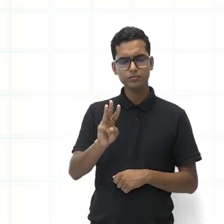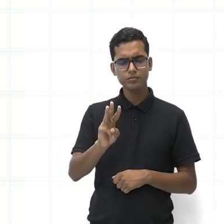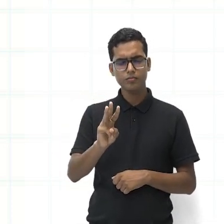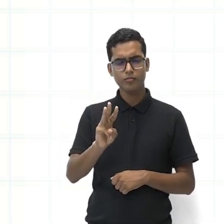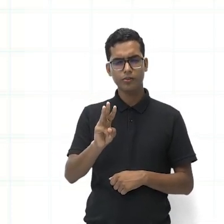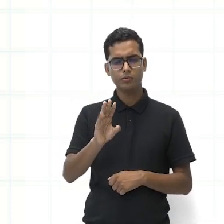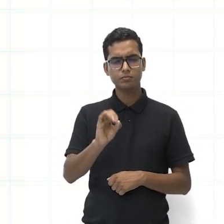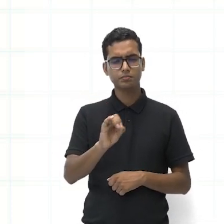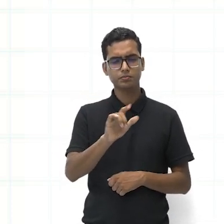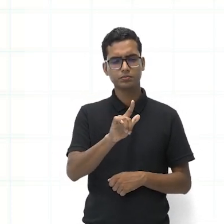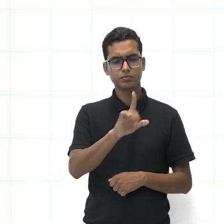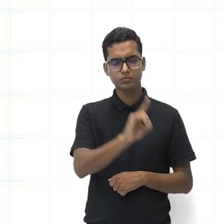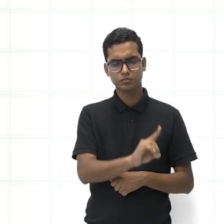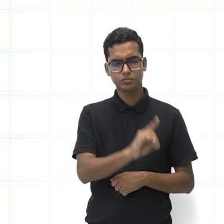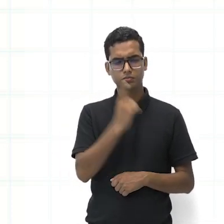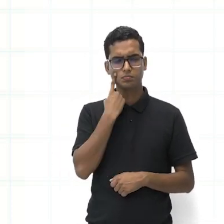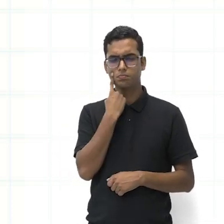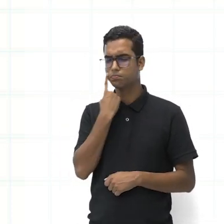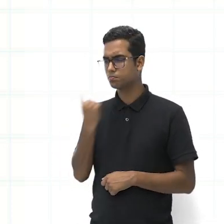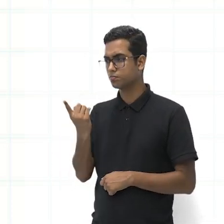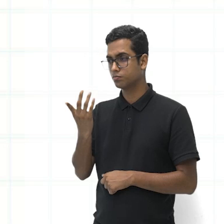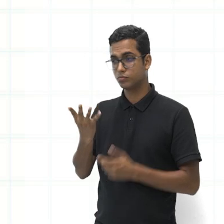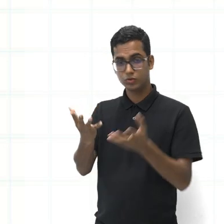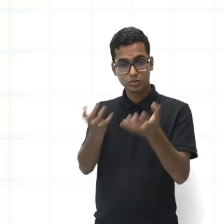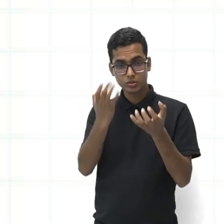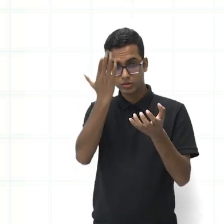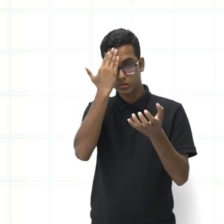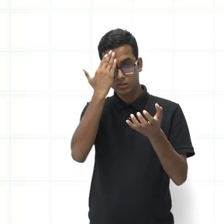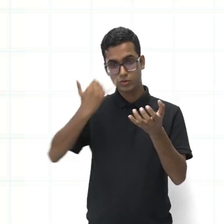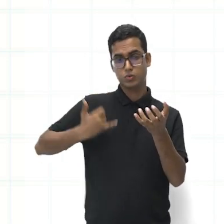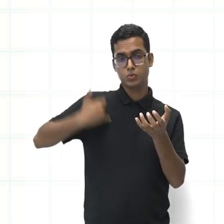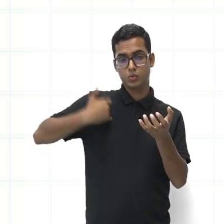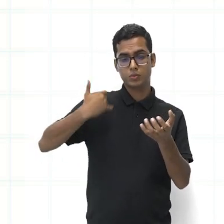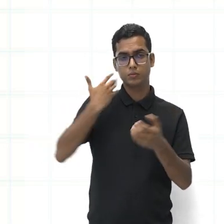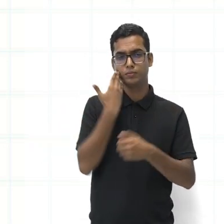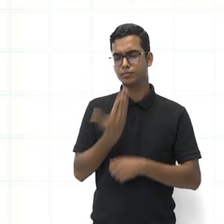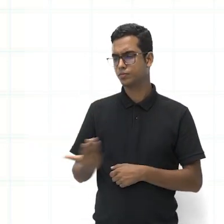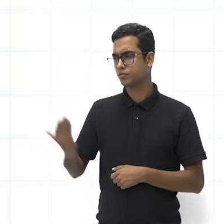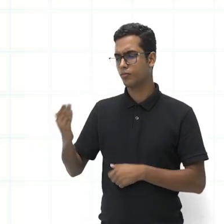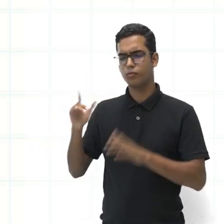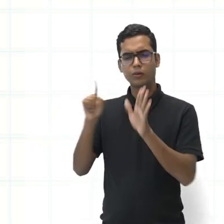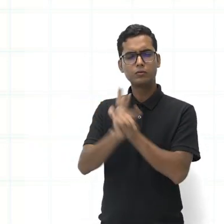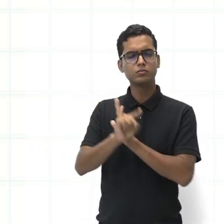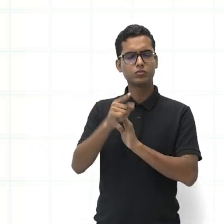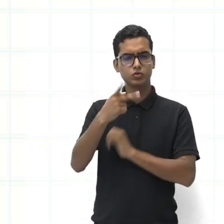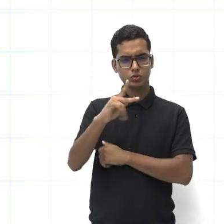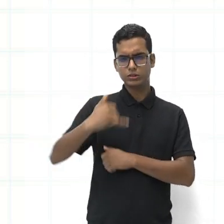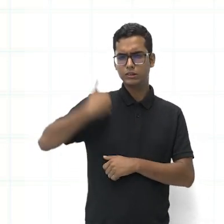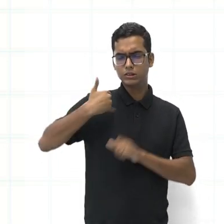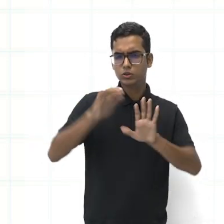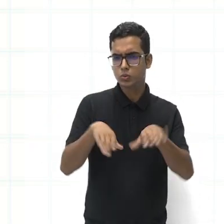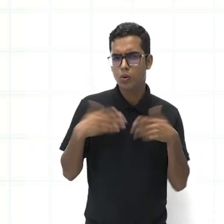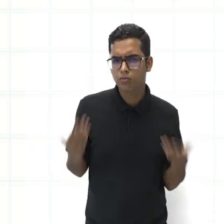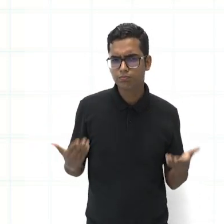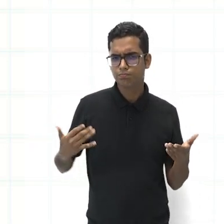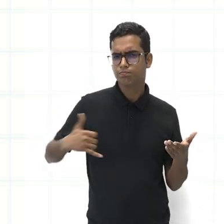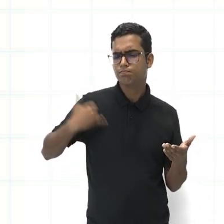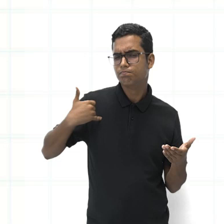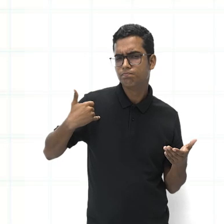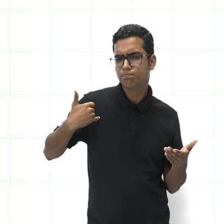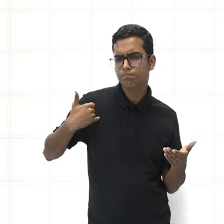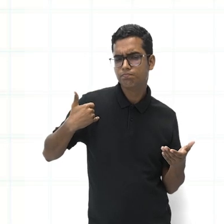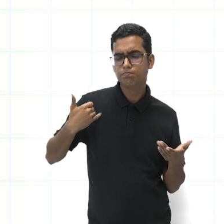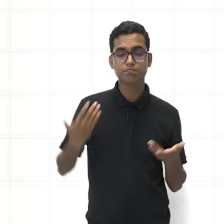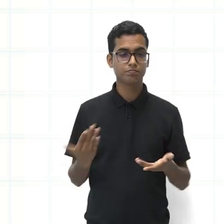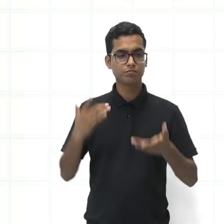essa pergunta eu utilizo sempre que eu quero saber a idade de alguém. How old are you? Qual é a sua idade? How old are you? Ou